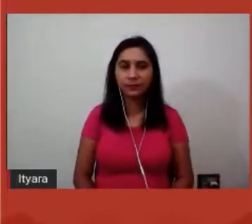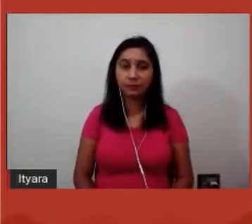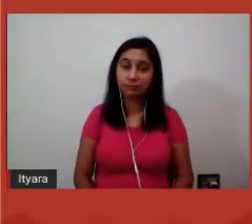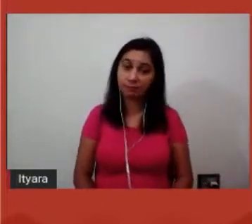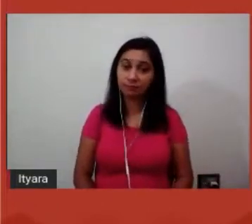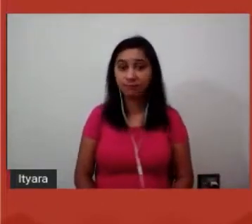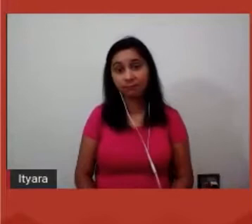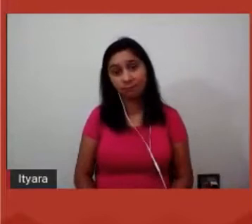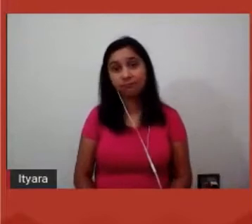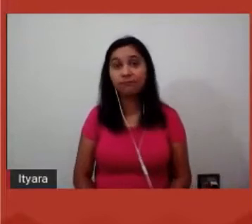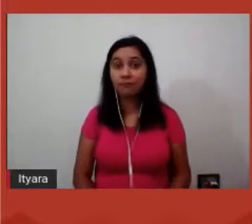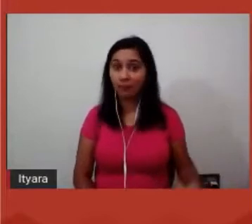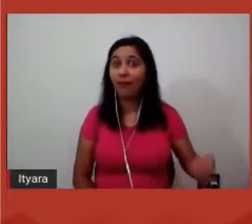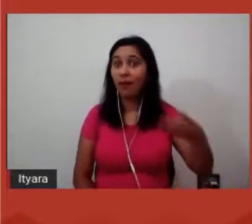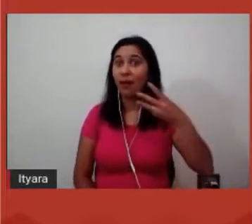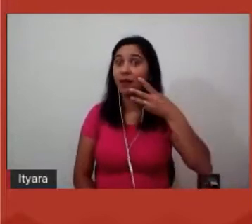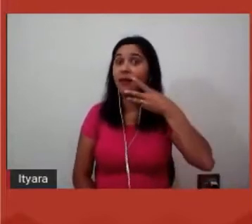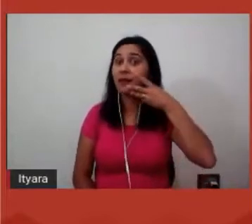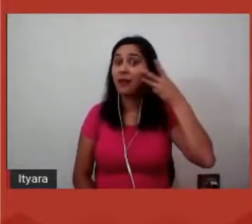O gato não tem